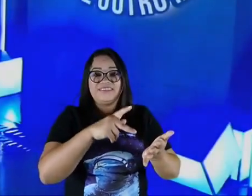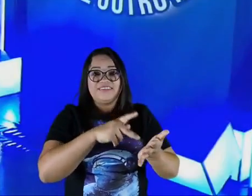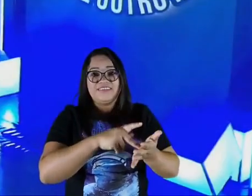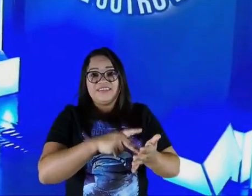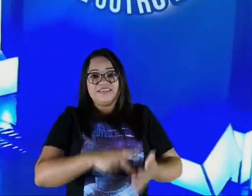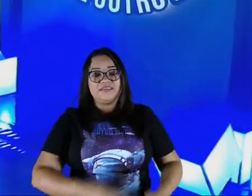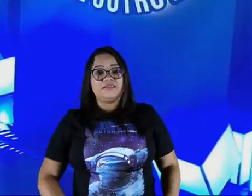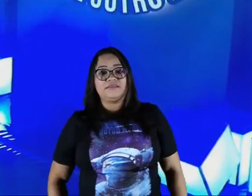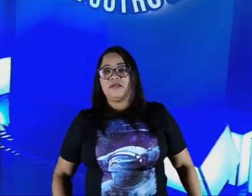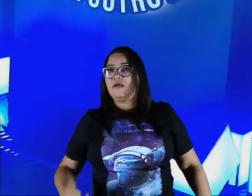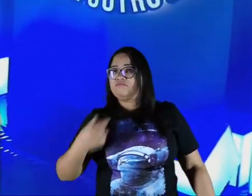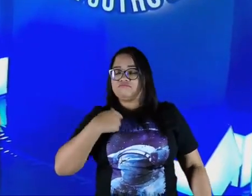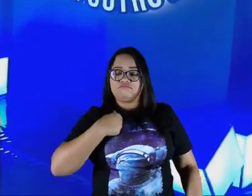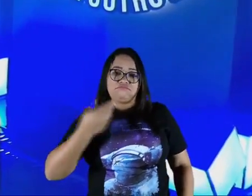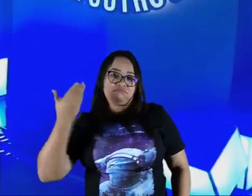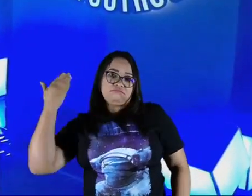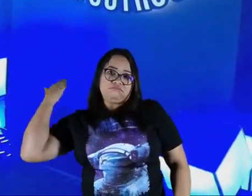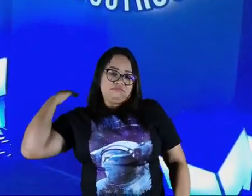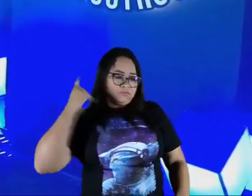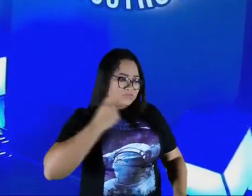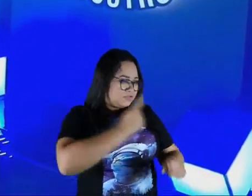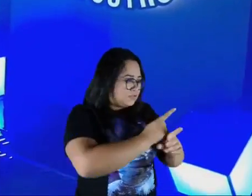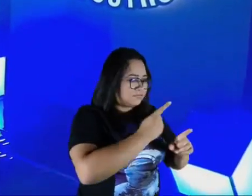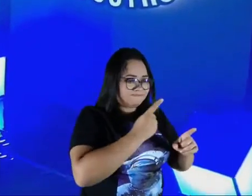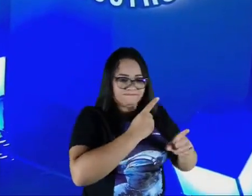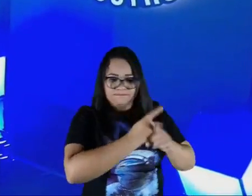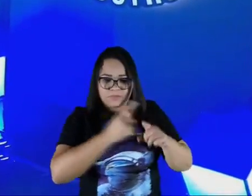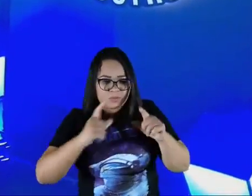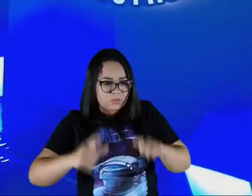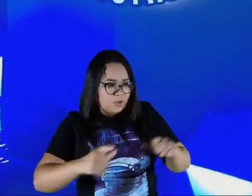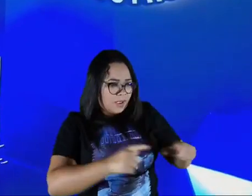Eu nunca encontrei o meu lugar,